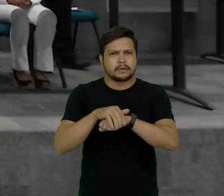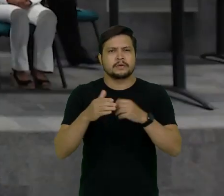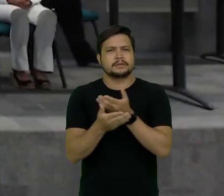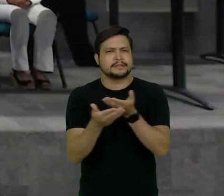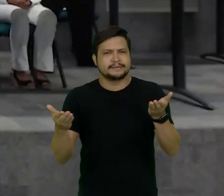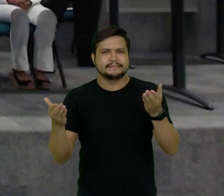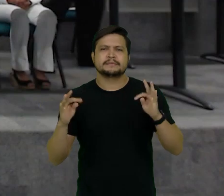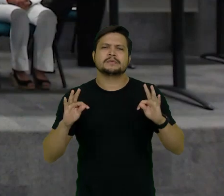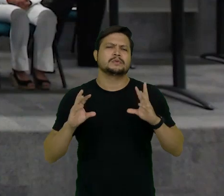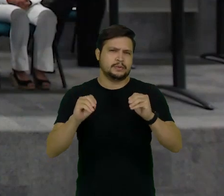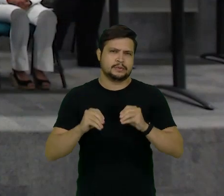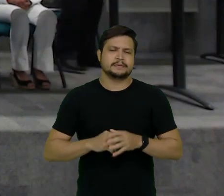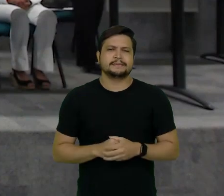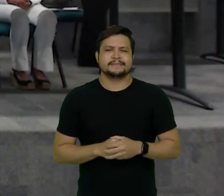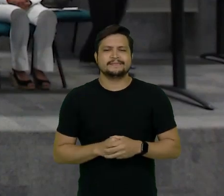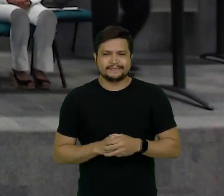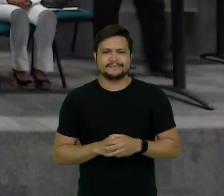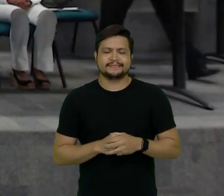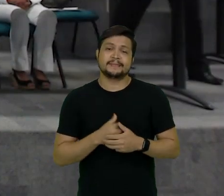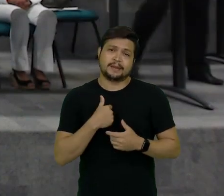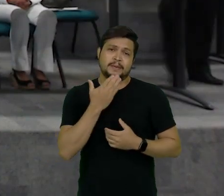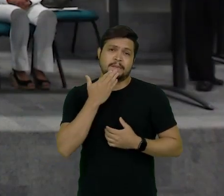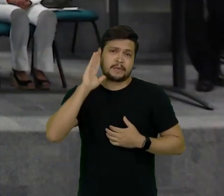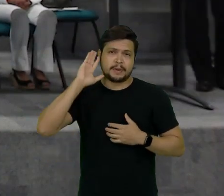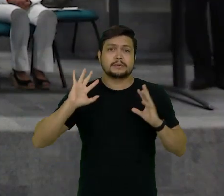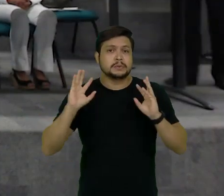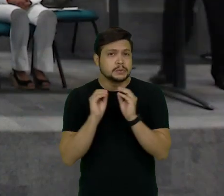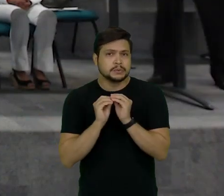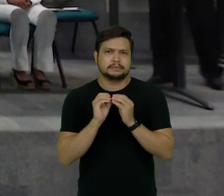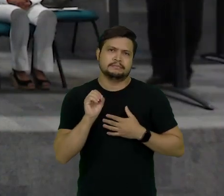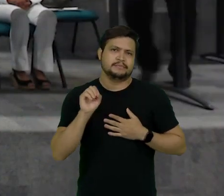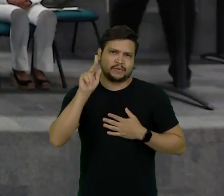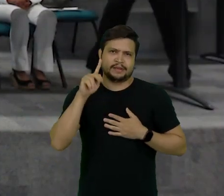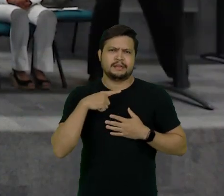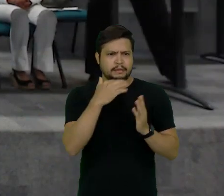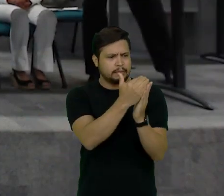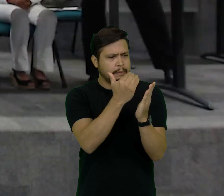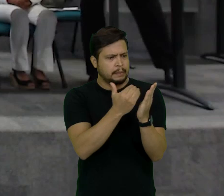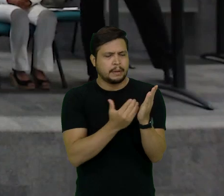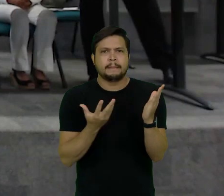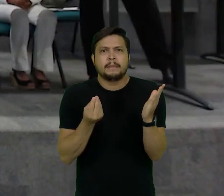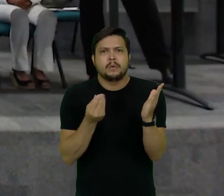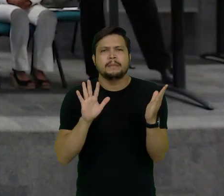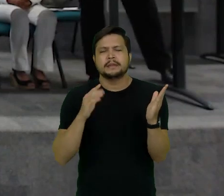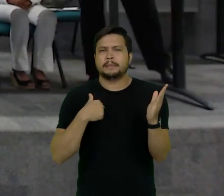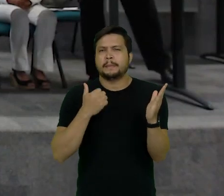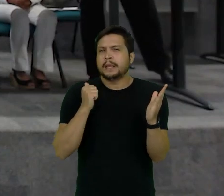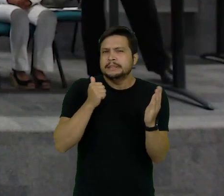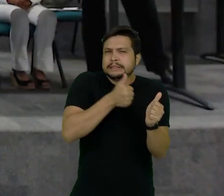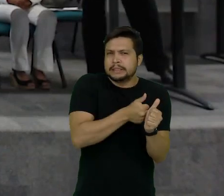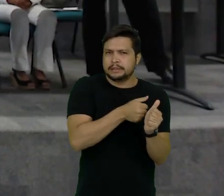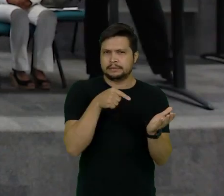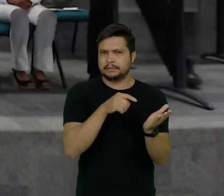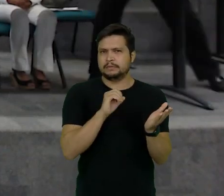a todos. Eu prometo que eu vou ser bem breve, tá? Tá um monte de coisa escrita aqui, mas é só para eu não me perder, para